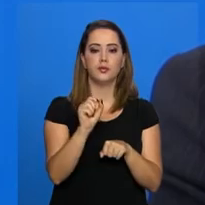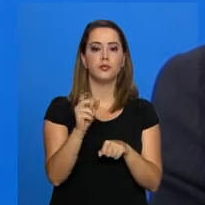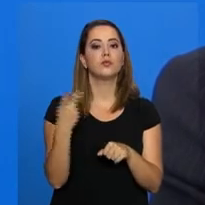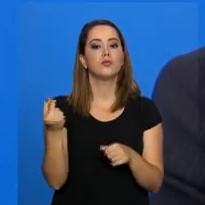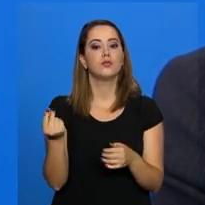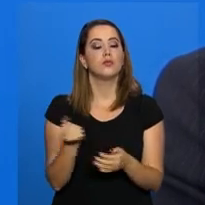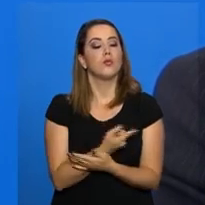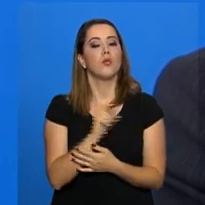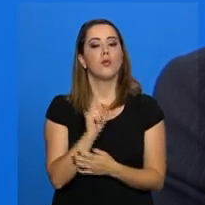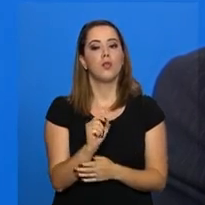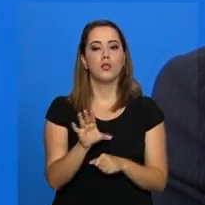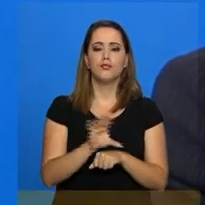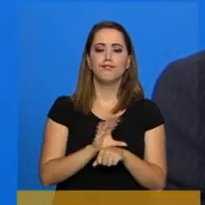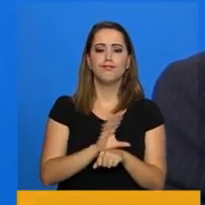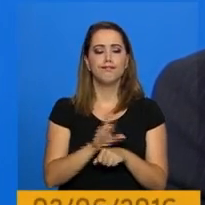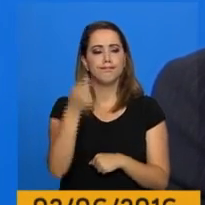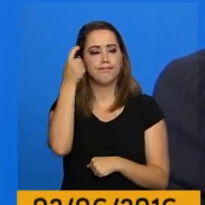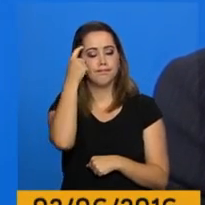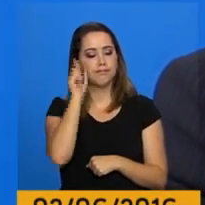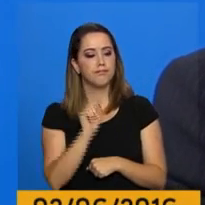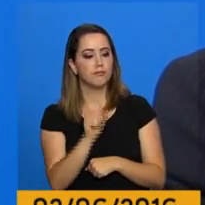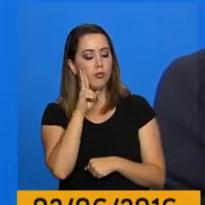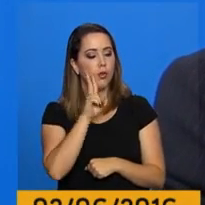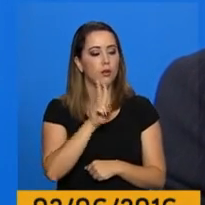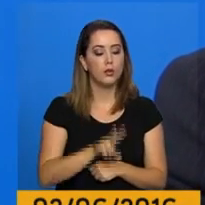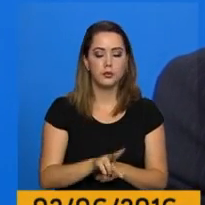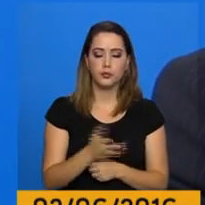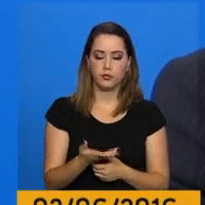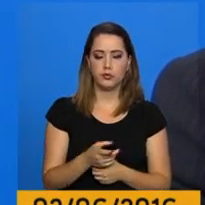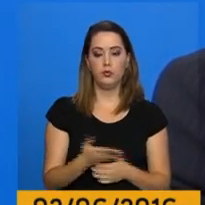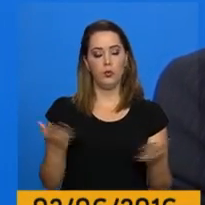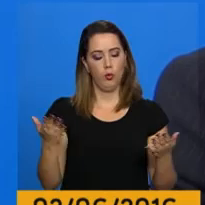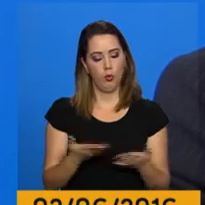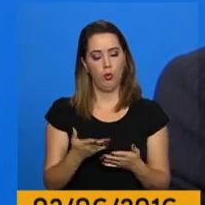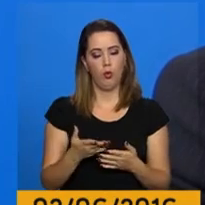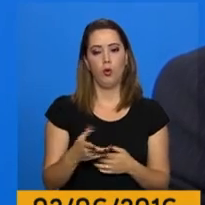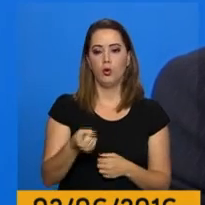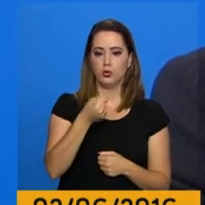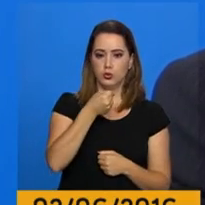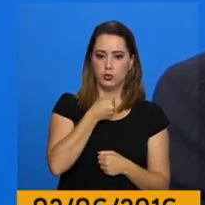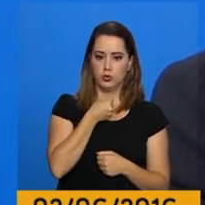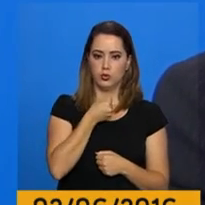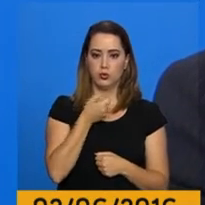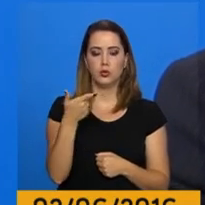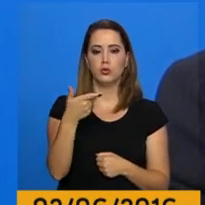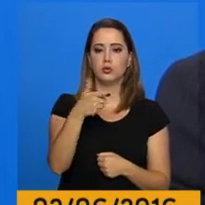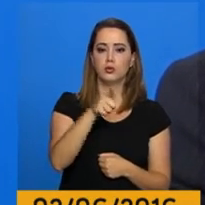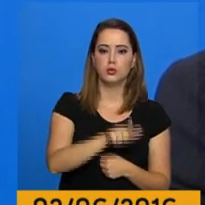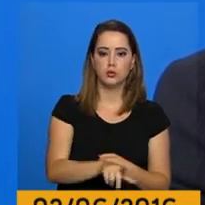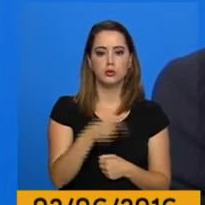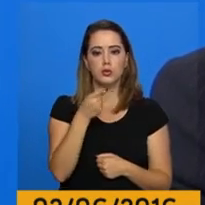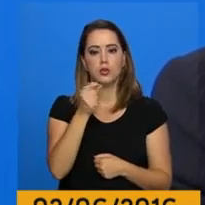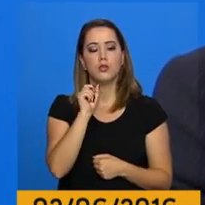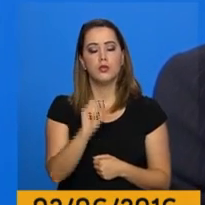em aberto na Constituição. Hoje, um dos jornais repetiu uma entrevista minha com, eu diria, com rara felicidade. É melhor ler o texto do que eu